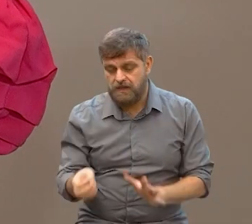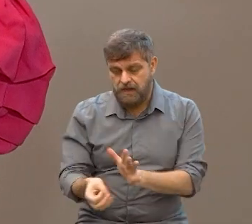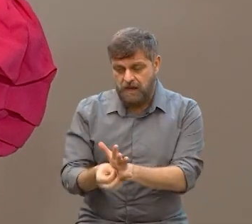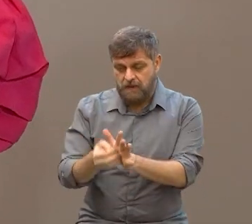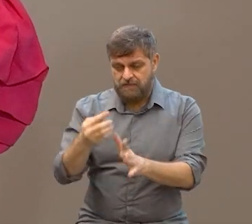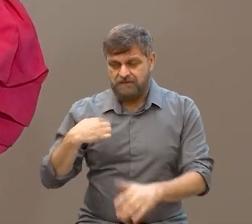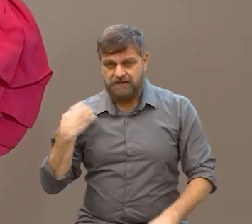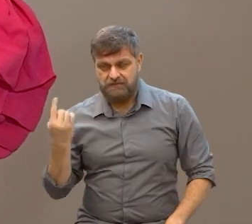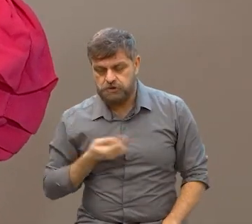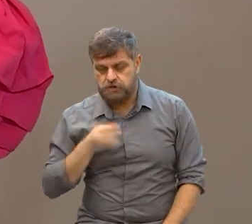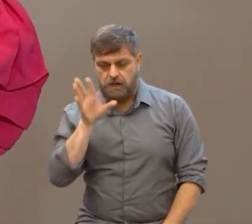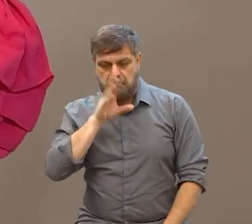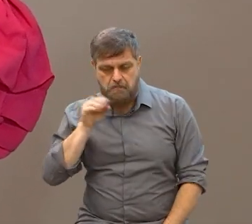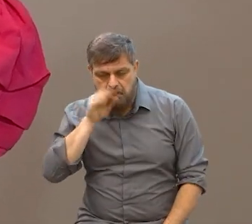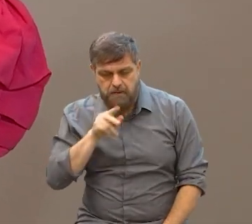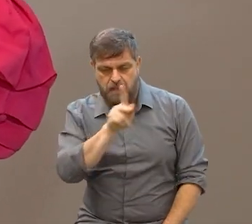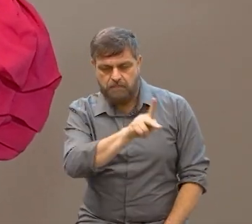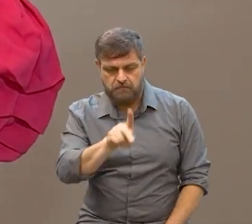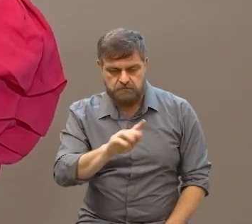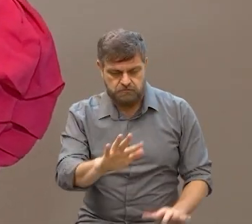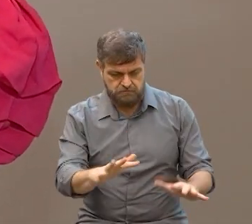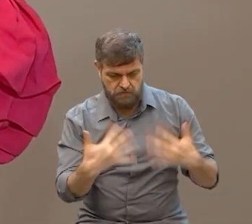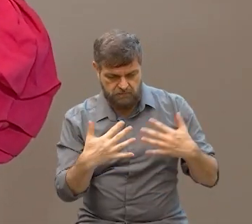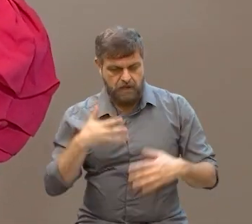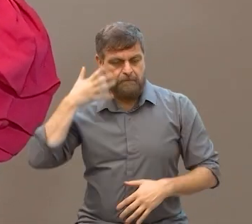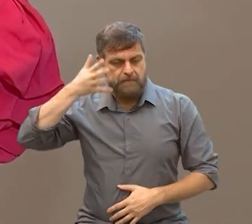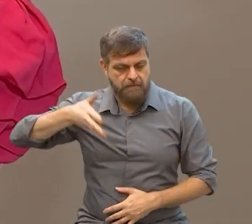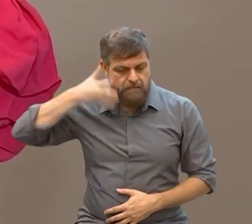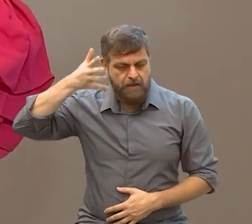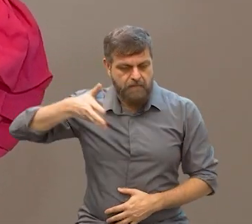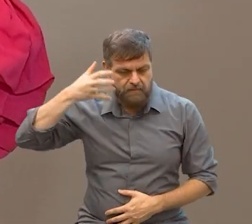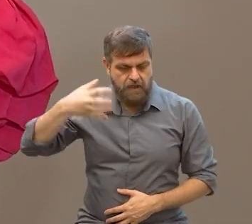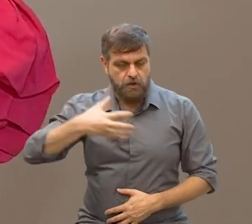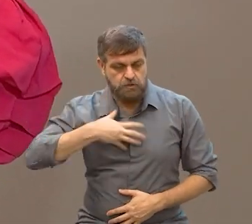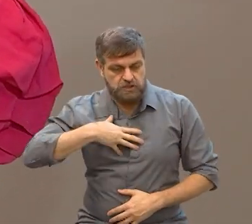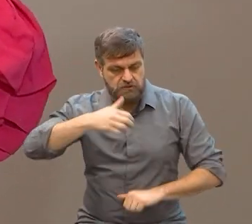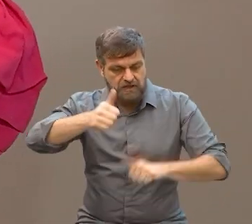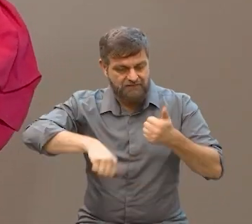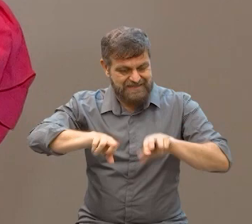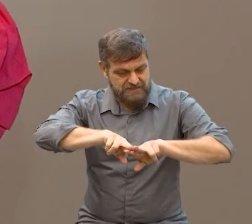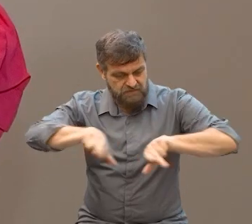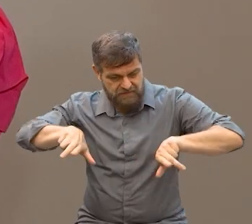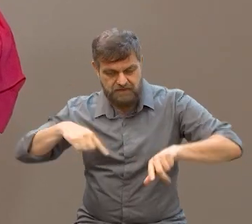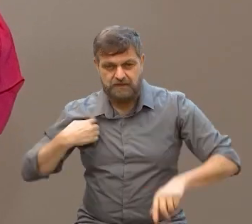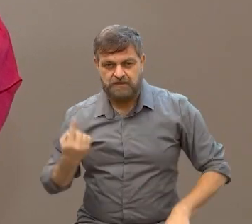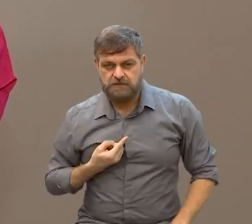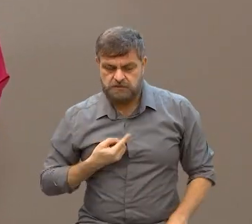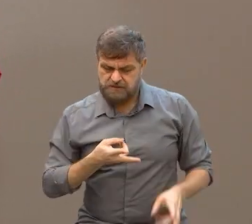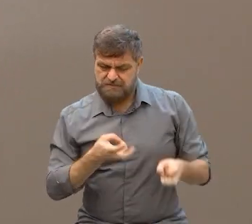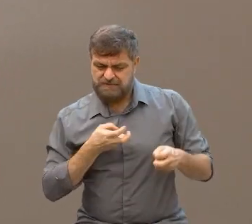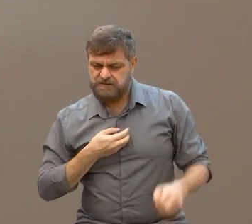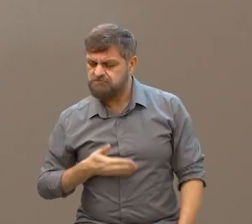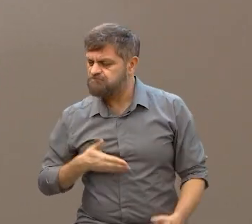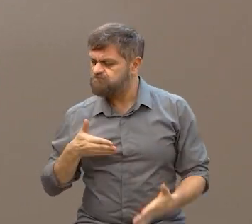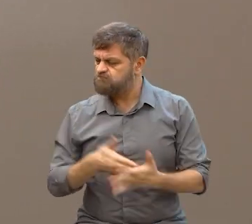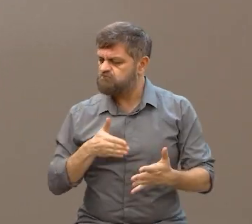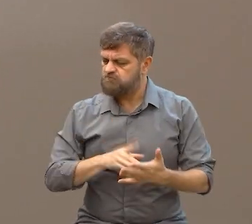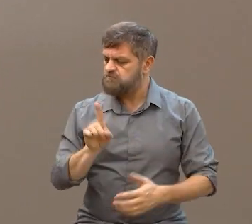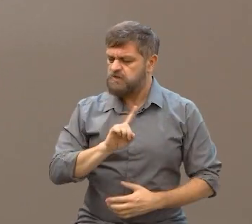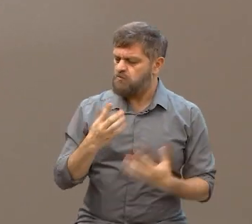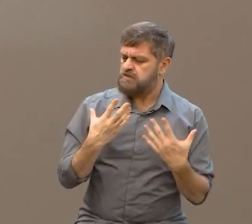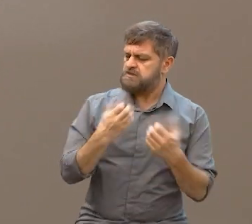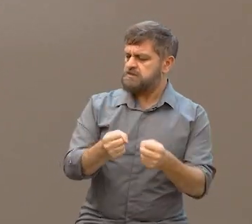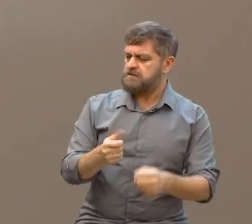a gente vai falar para professores sobre diferentes formas de avaliação, às vezes a gente encontra uma resistência que o professor